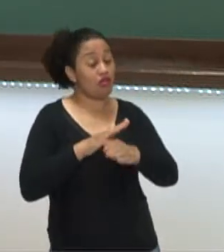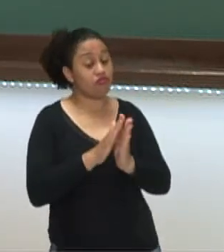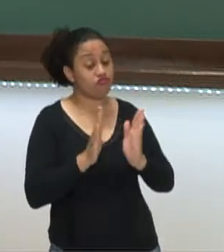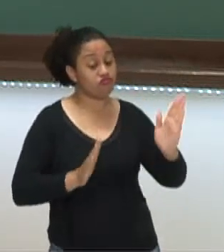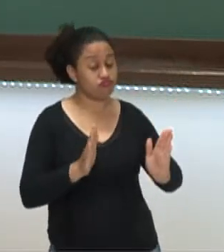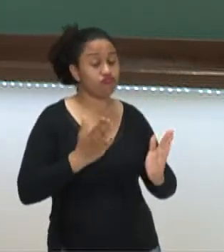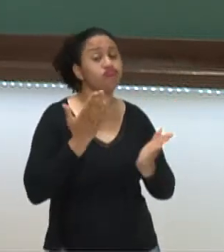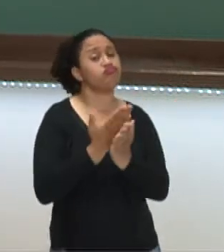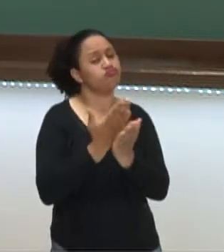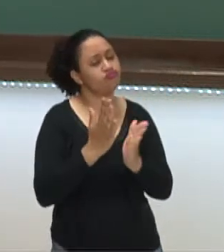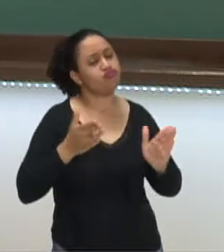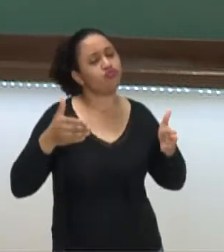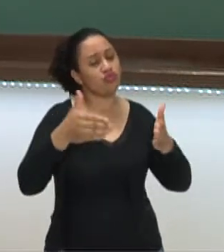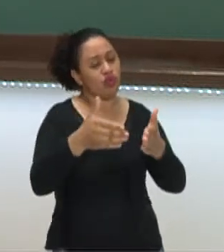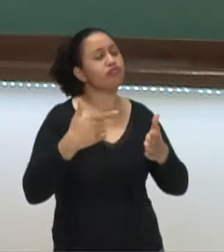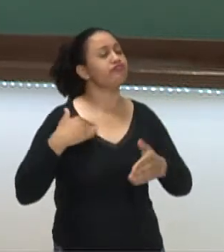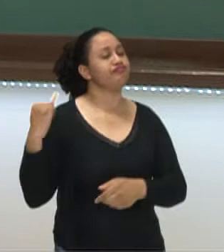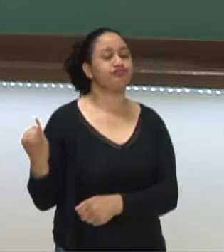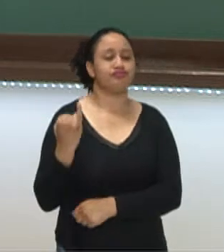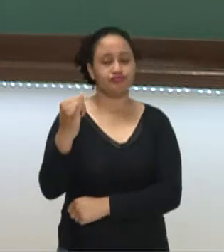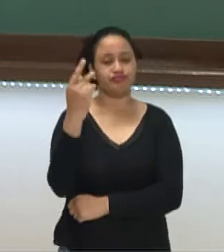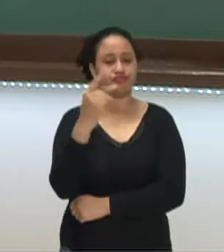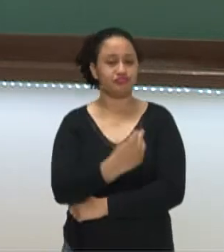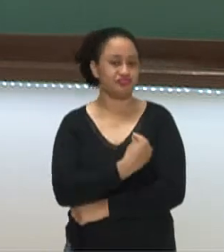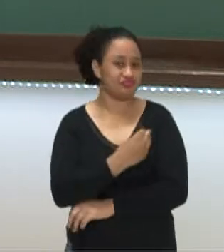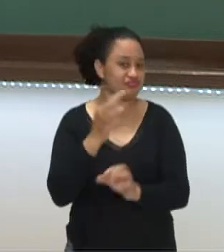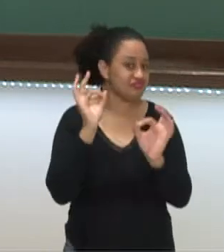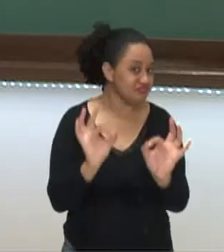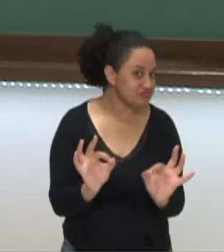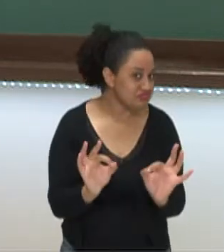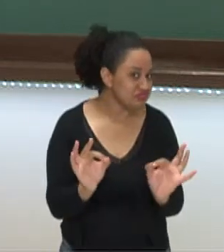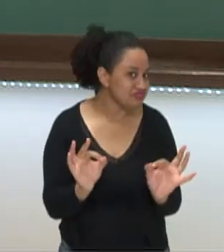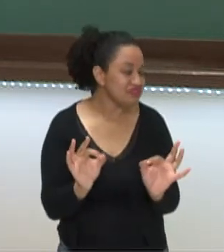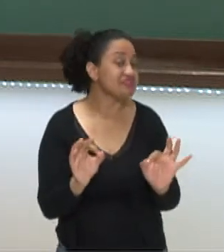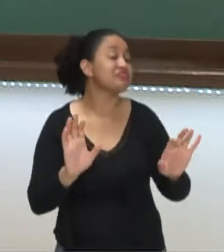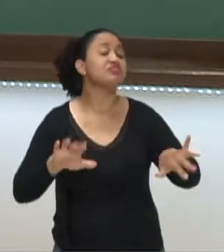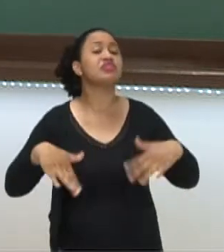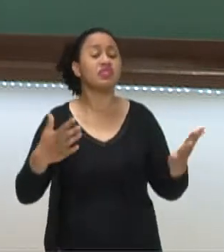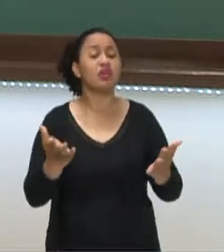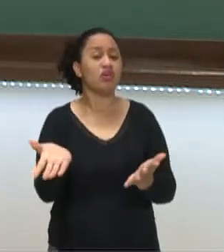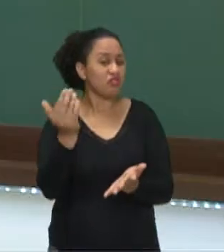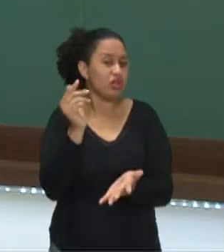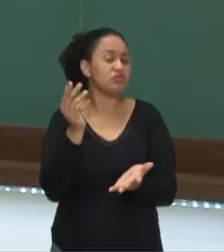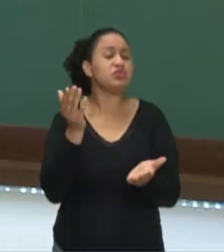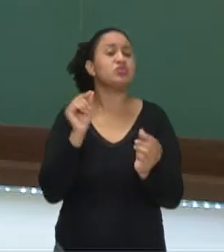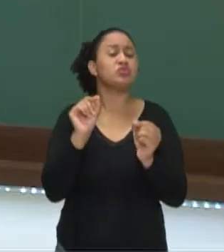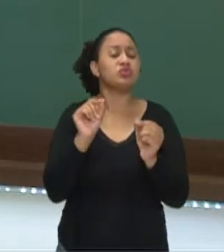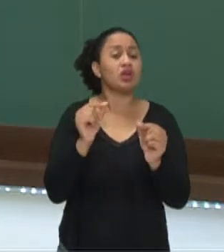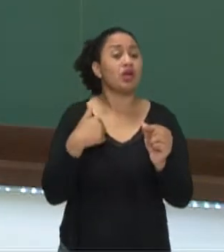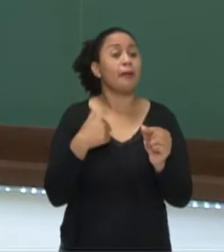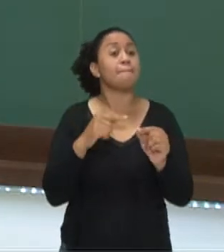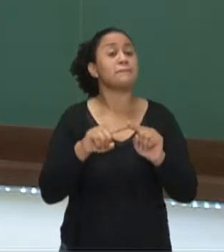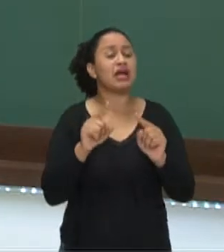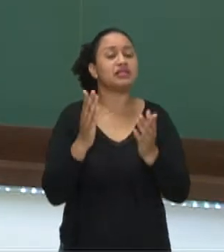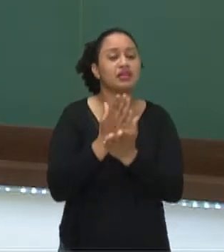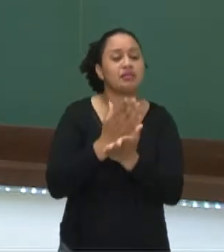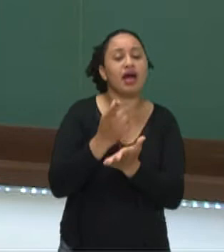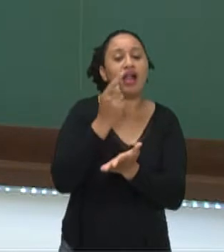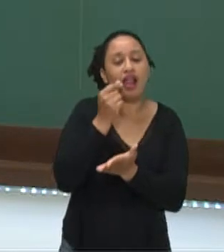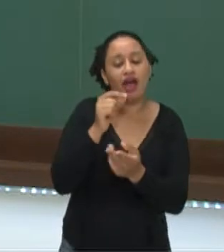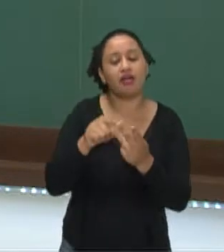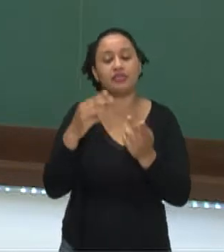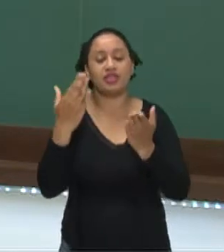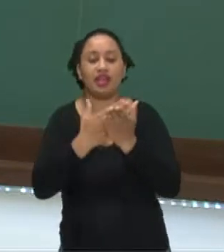é fundamental na sua vida, certo? Não é verdade? Então, vem com a gente, mas separe lápis,